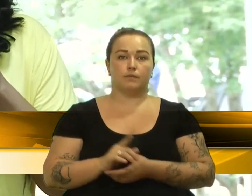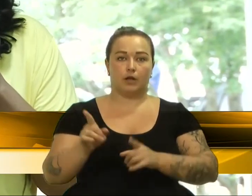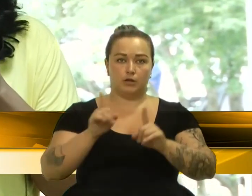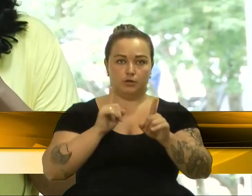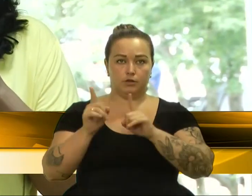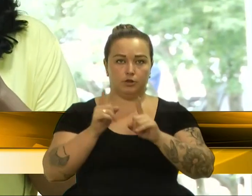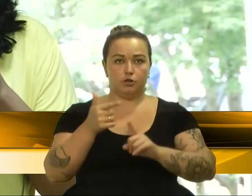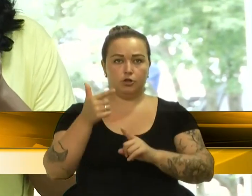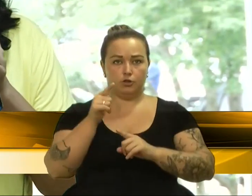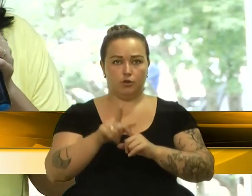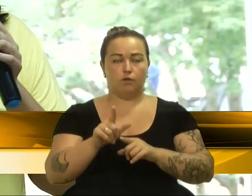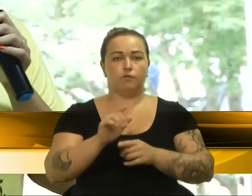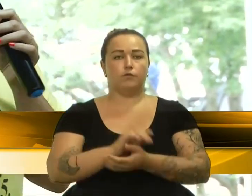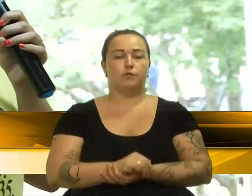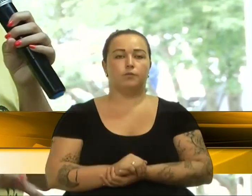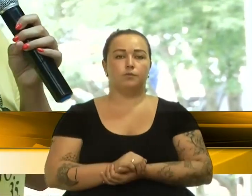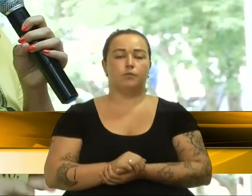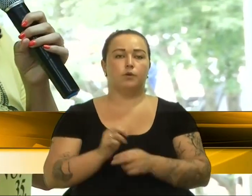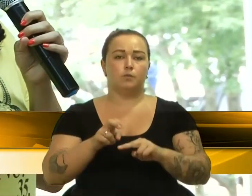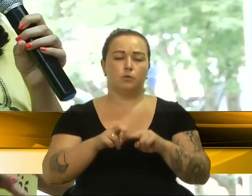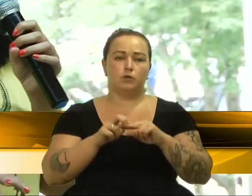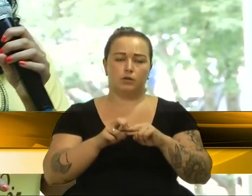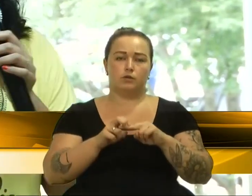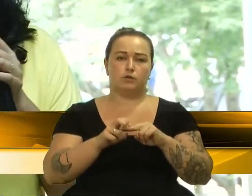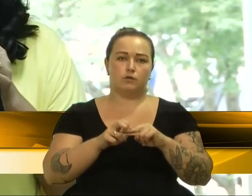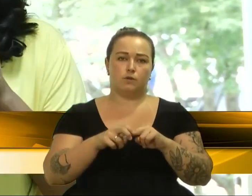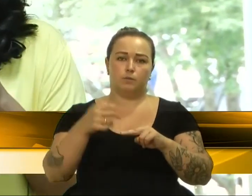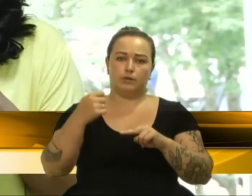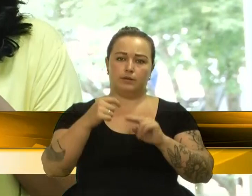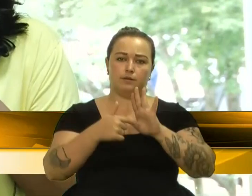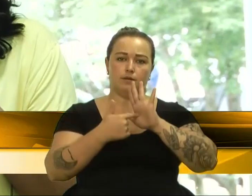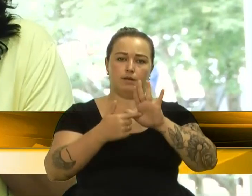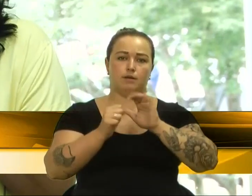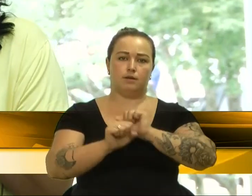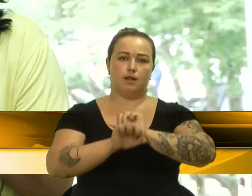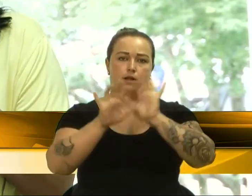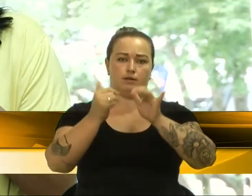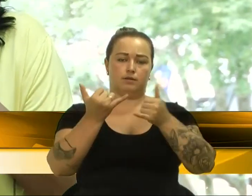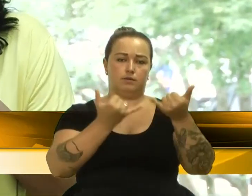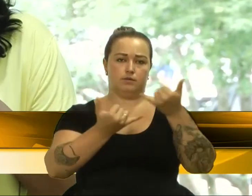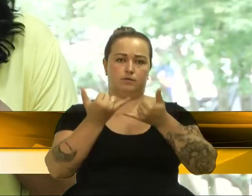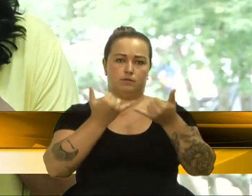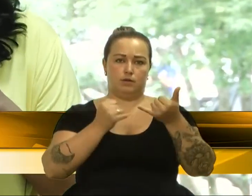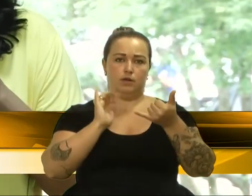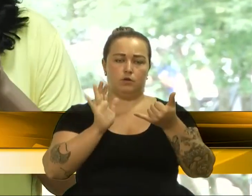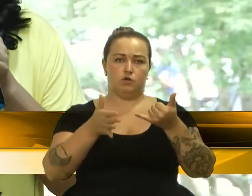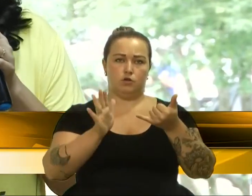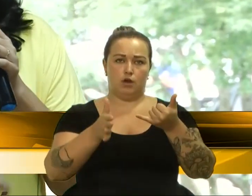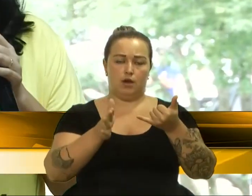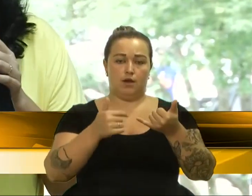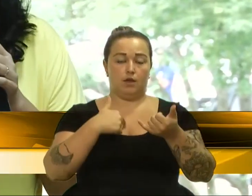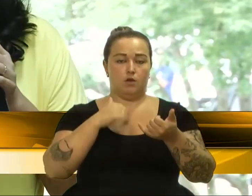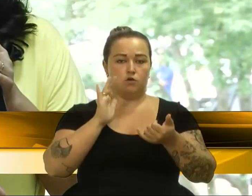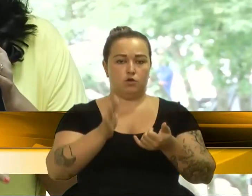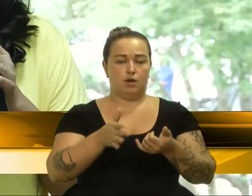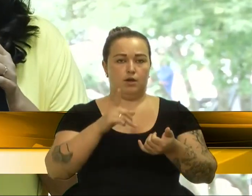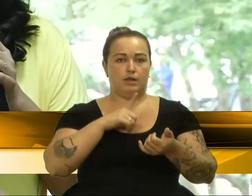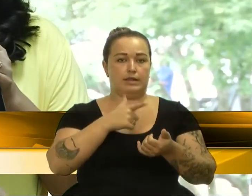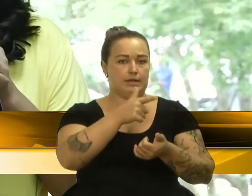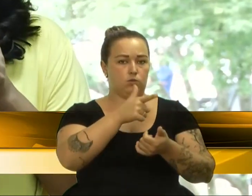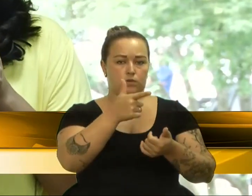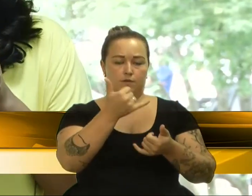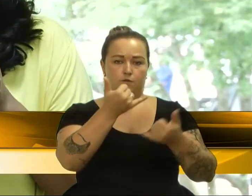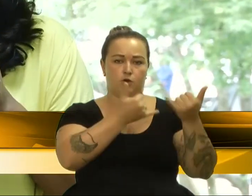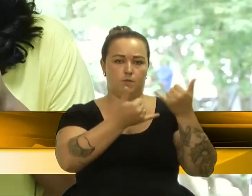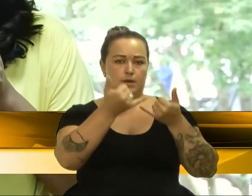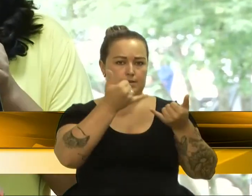para realmente realizar essa licitação. Então, a gente precisa ter transparência nessas informações. Eu, já de antemão, se a gente não tiver as informações de